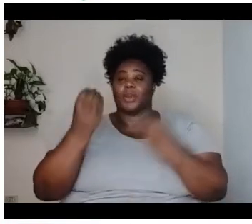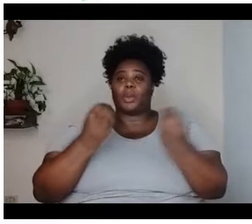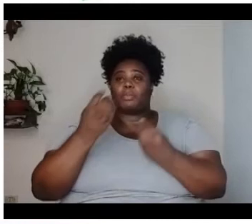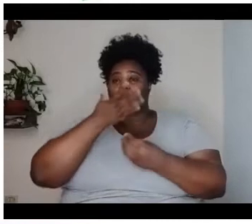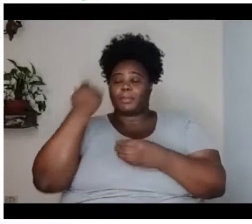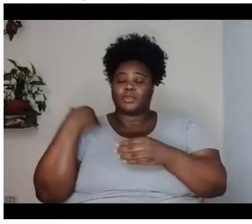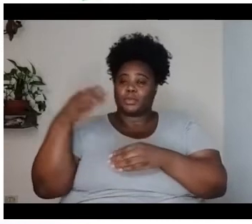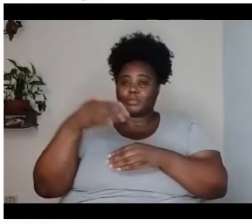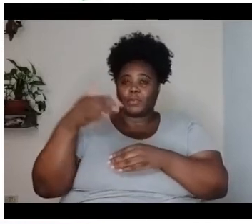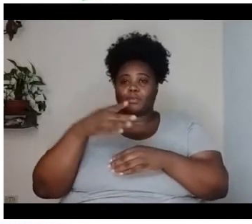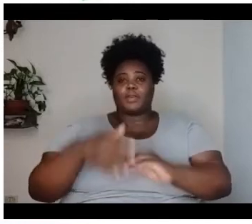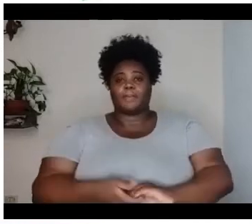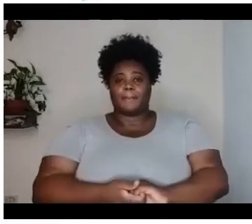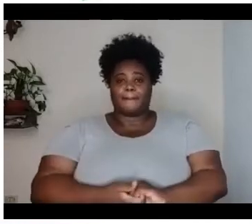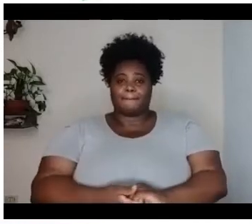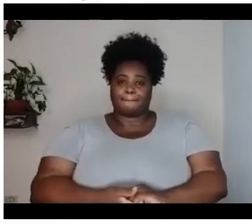neles.